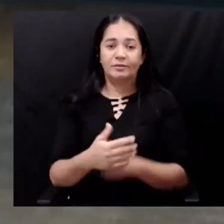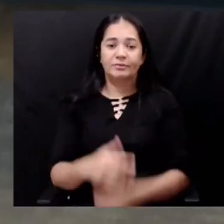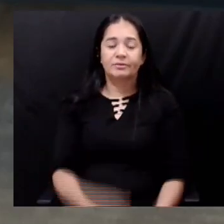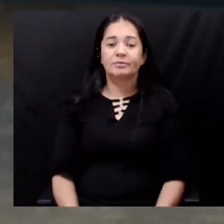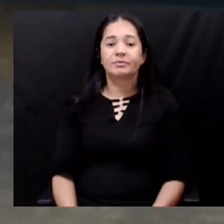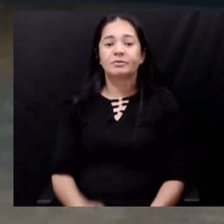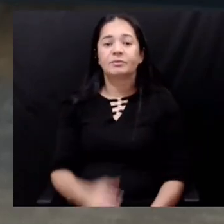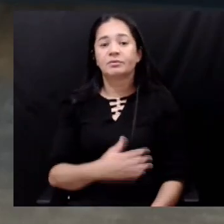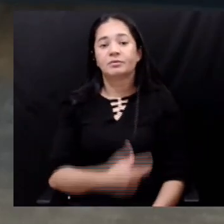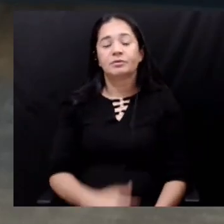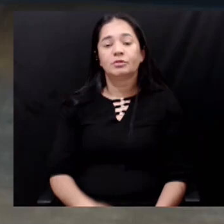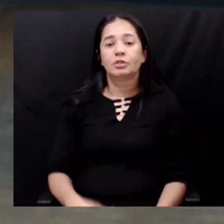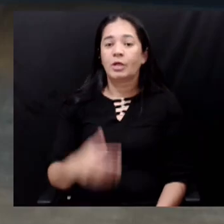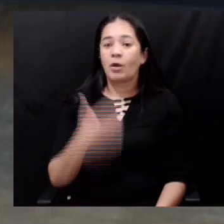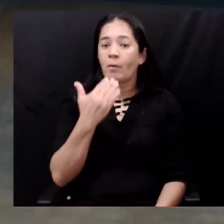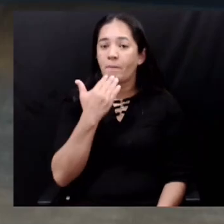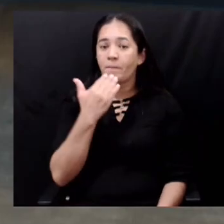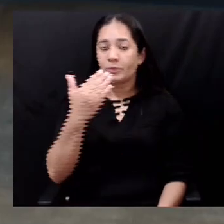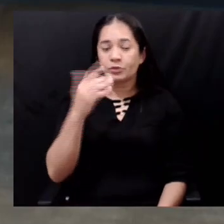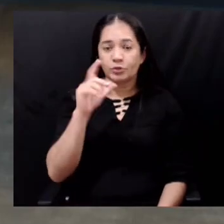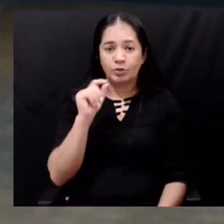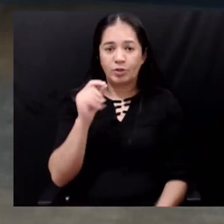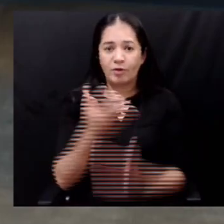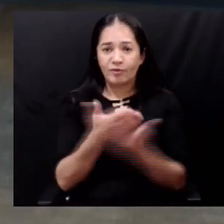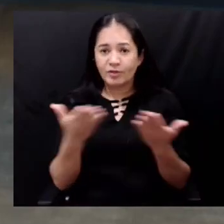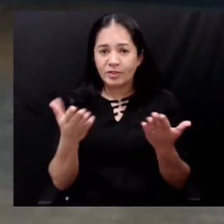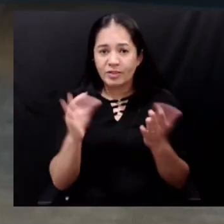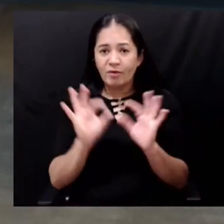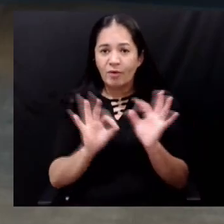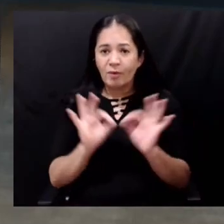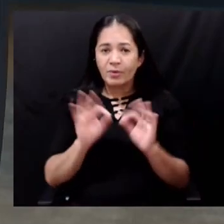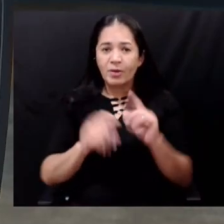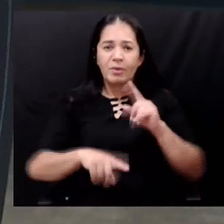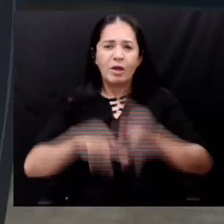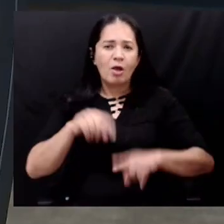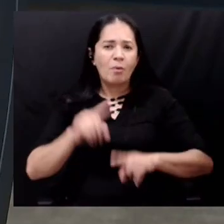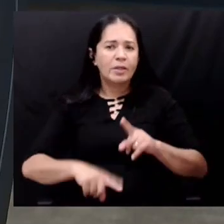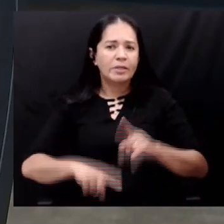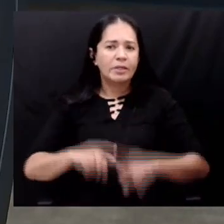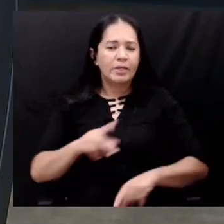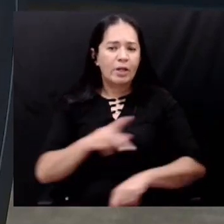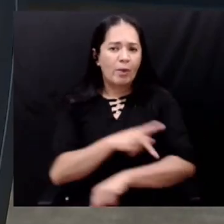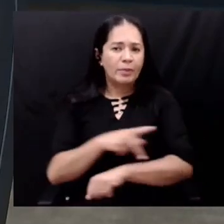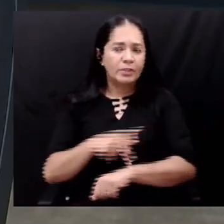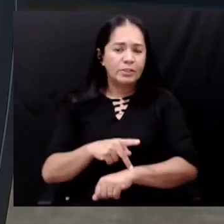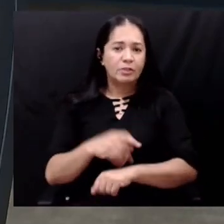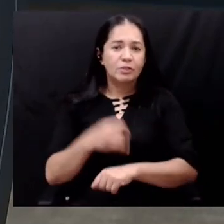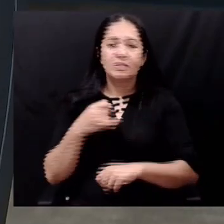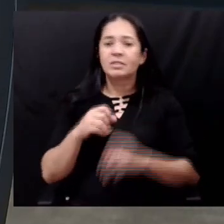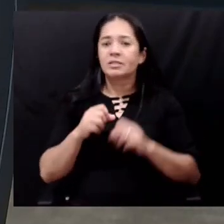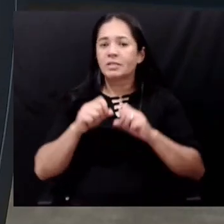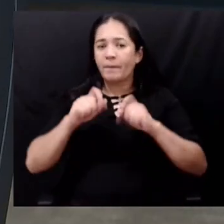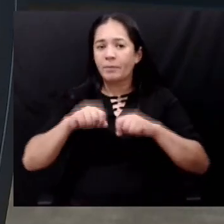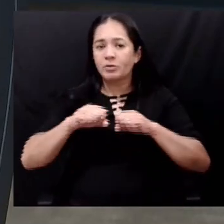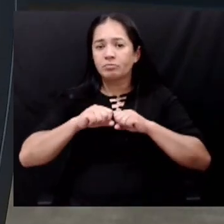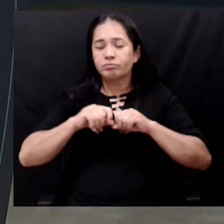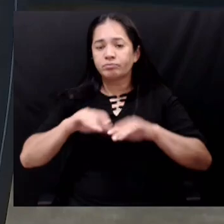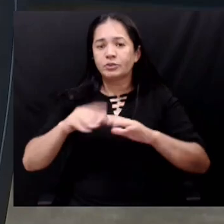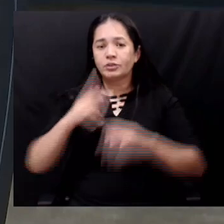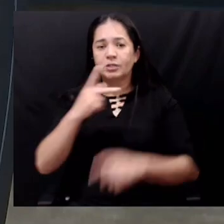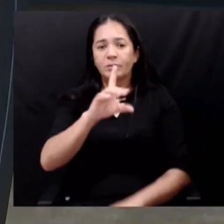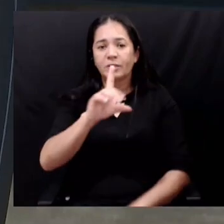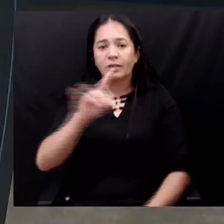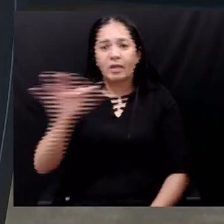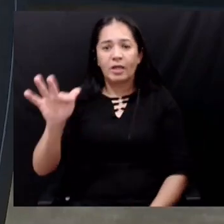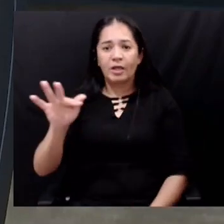pedido. Vocês vão preparar um material didático, se é possível compartilhar em PDF com a gente, porque nós